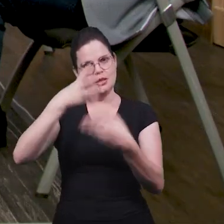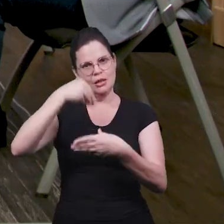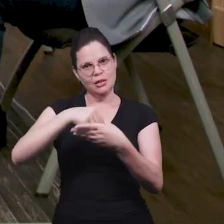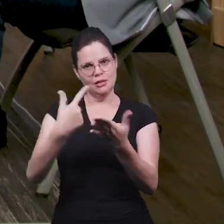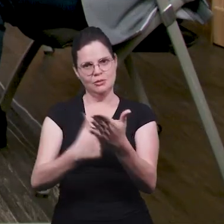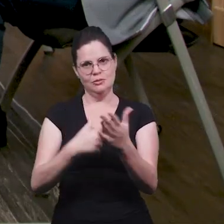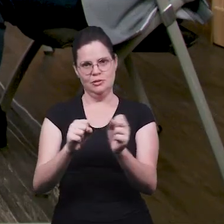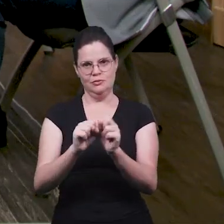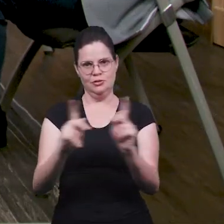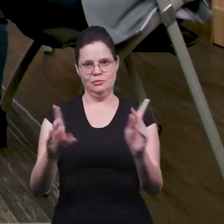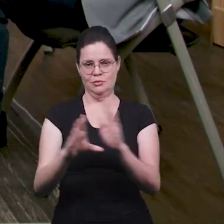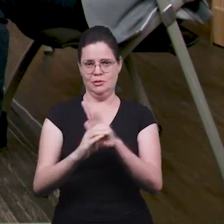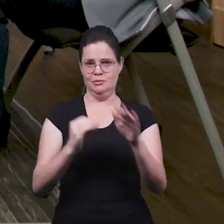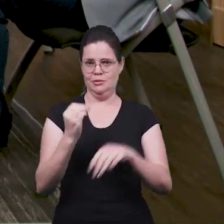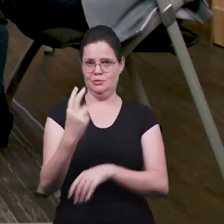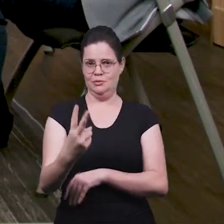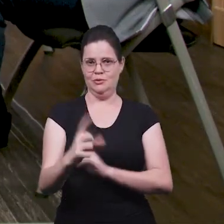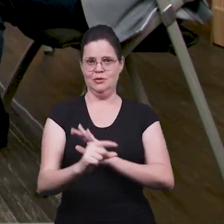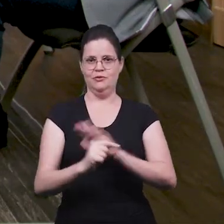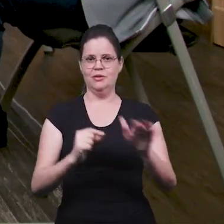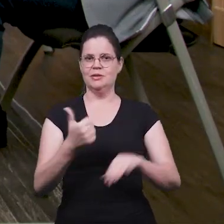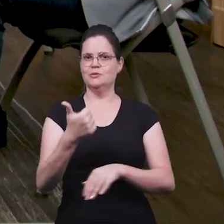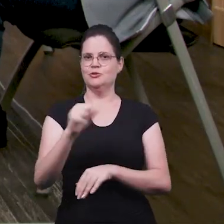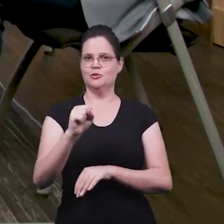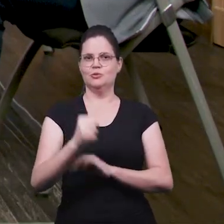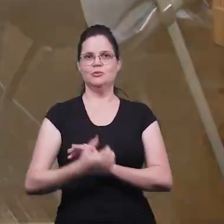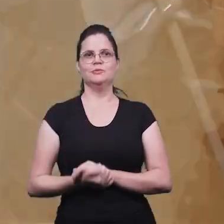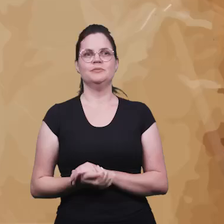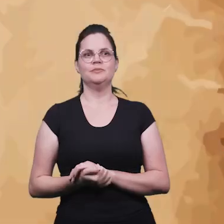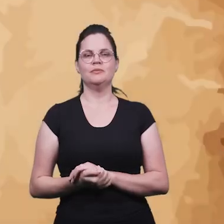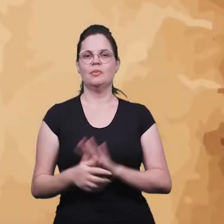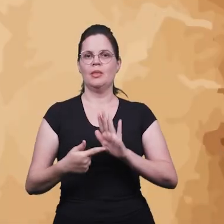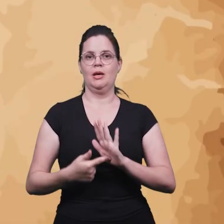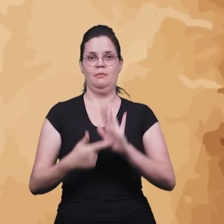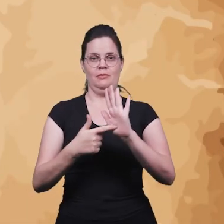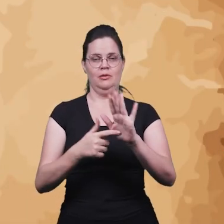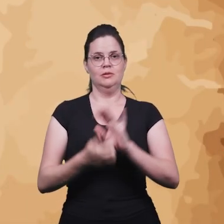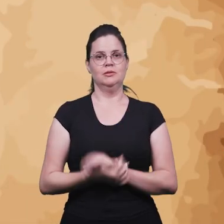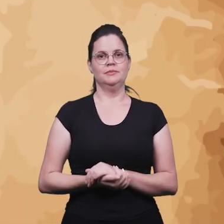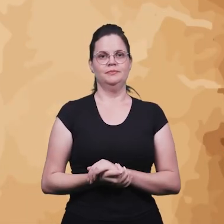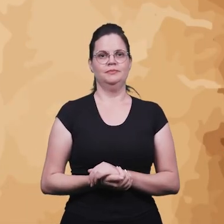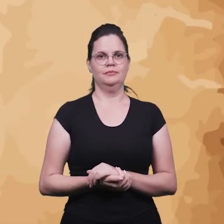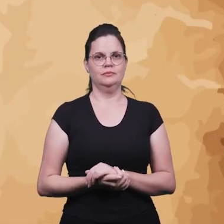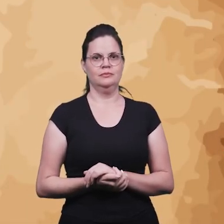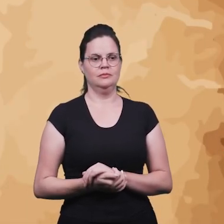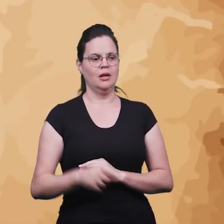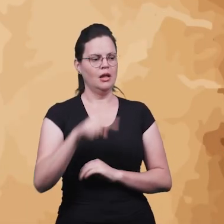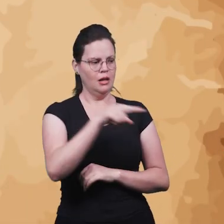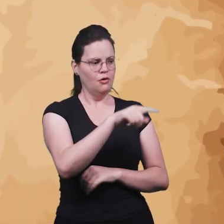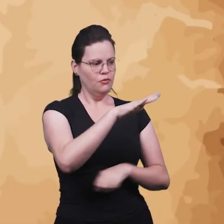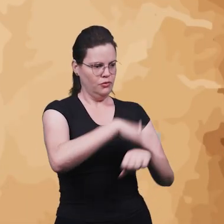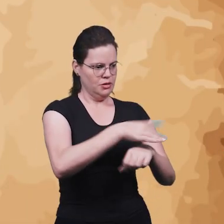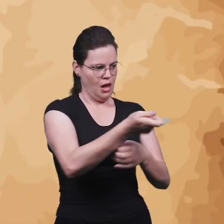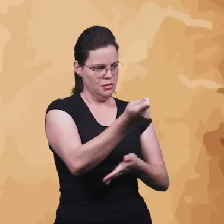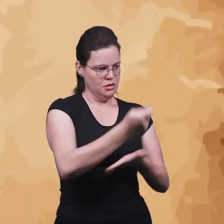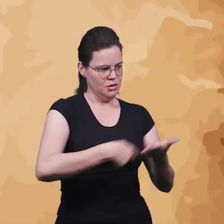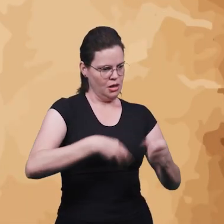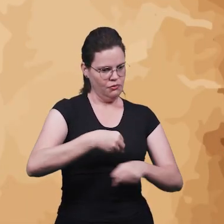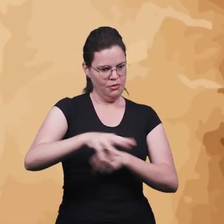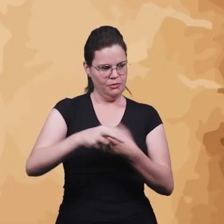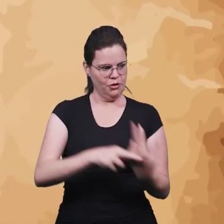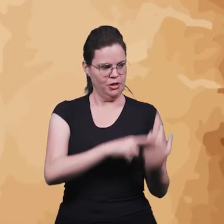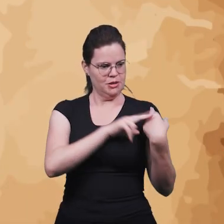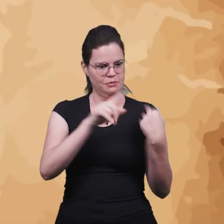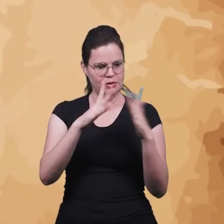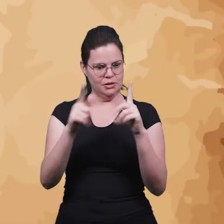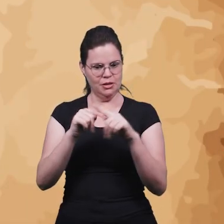está no livro de Apocalipse, capítulo 2, verso 18. E ao anjo da igreja que é de Tiatira escreve: isso diz o